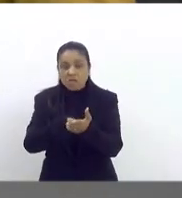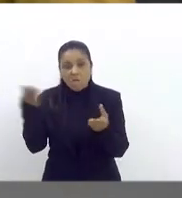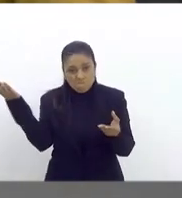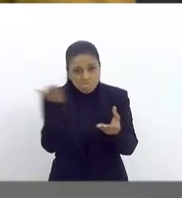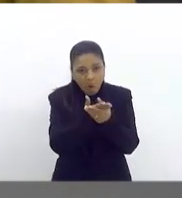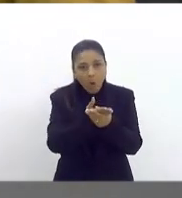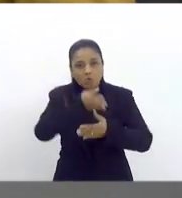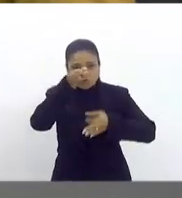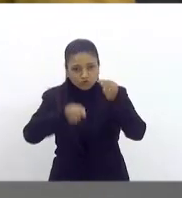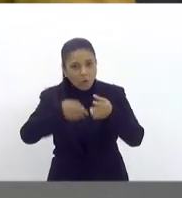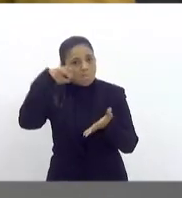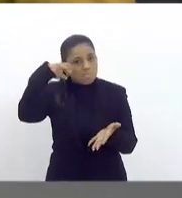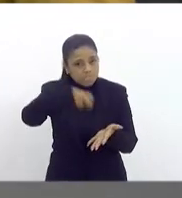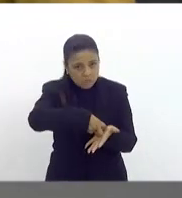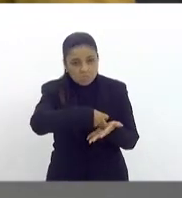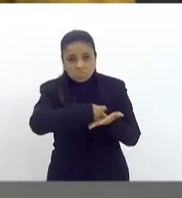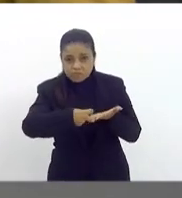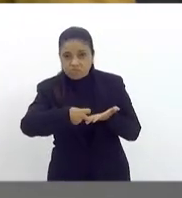penal